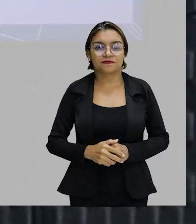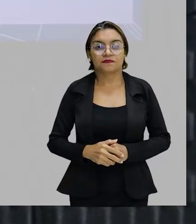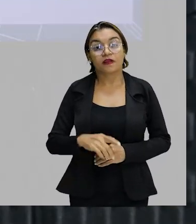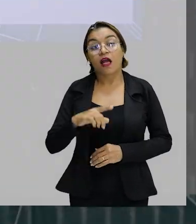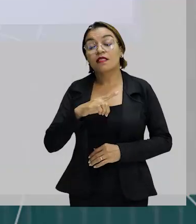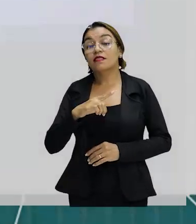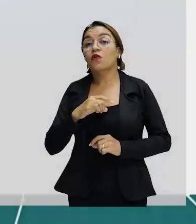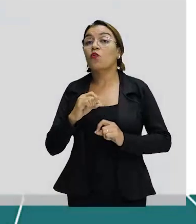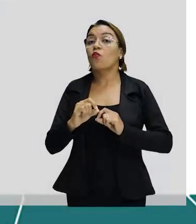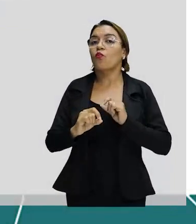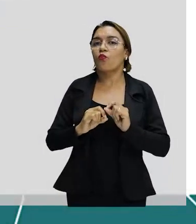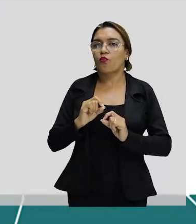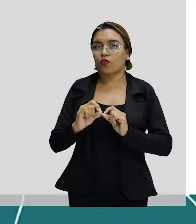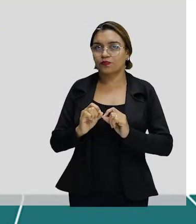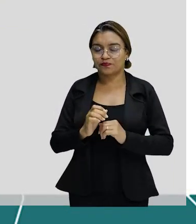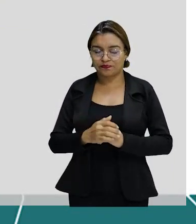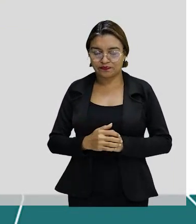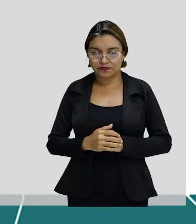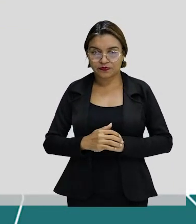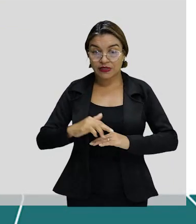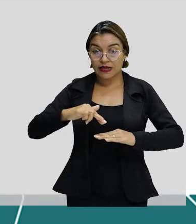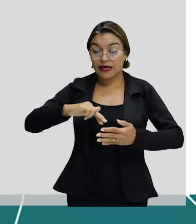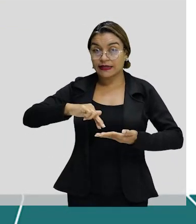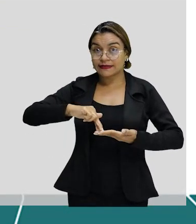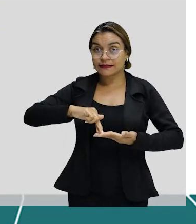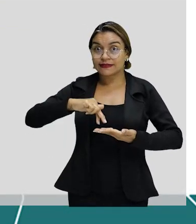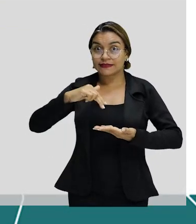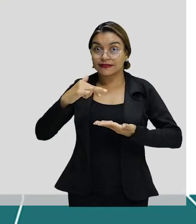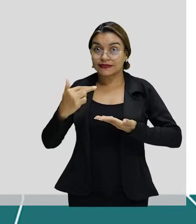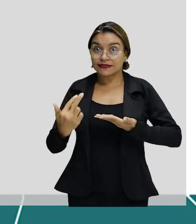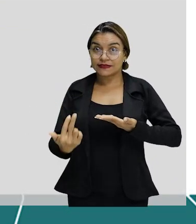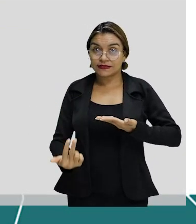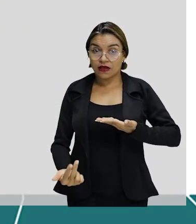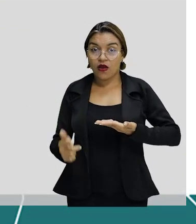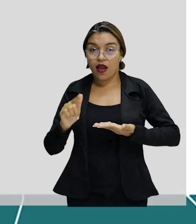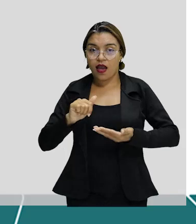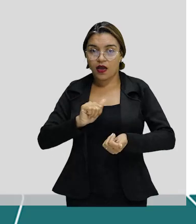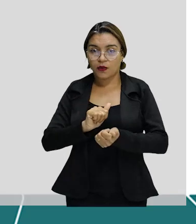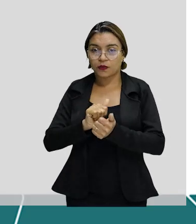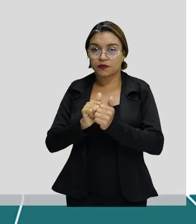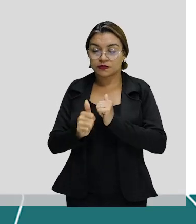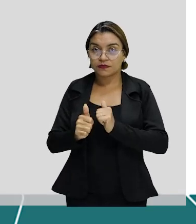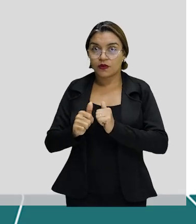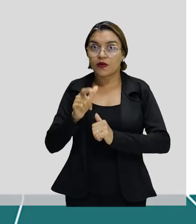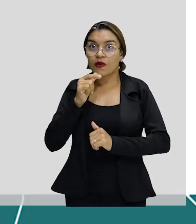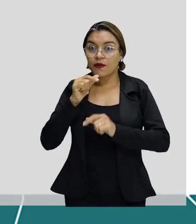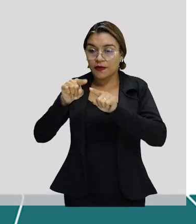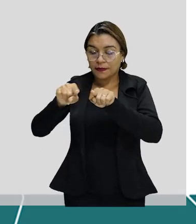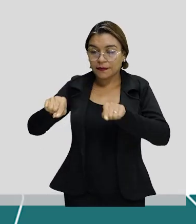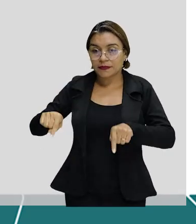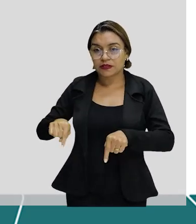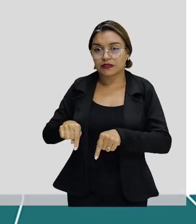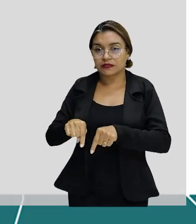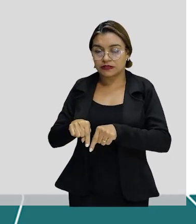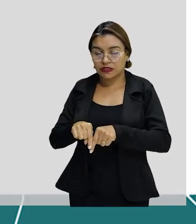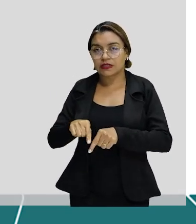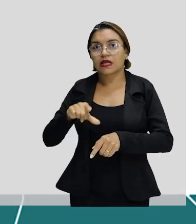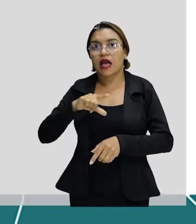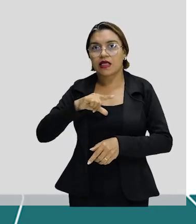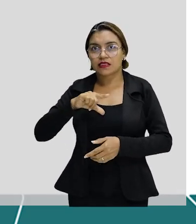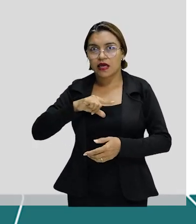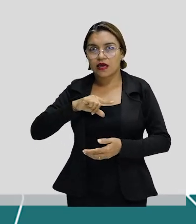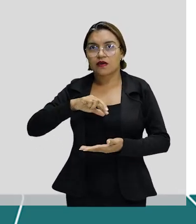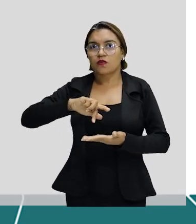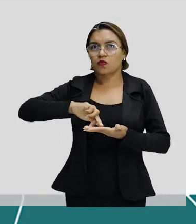então ornamentais refere-se a um esporte realizado em piscina a partir de acrobacias